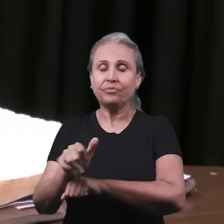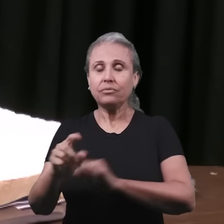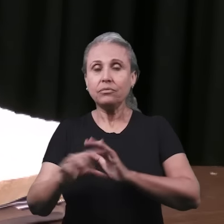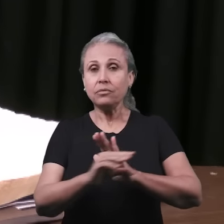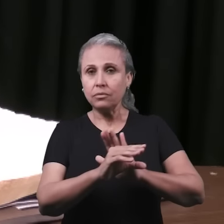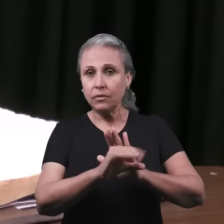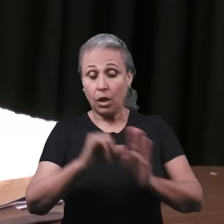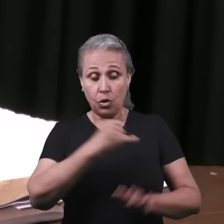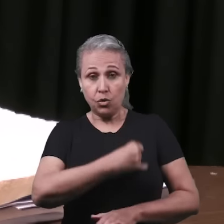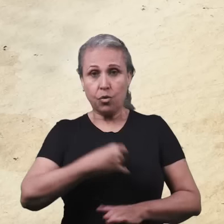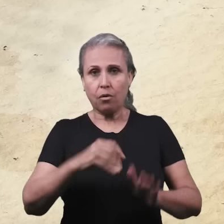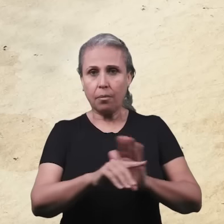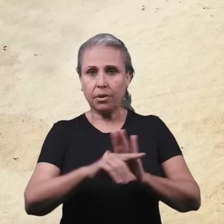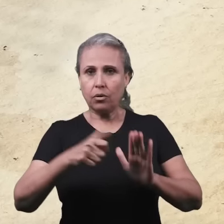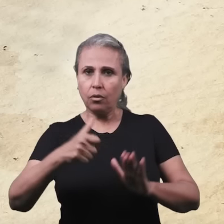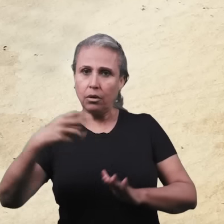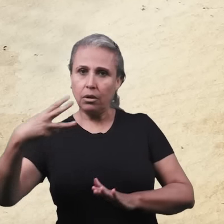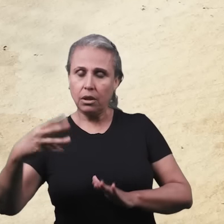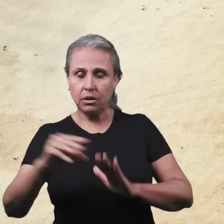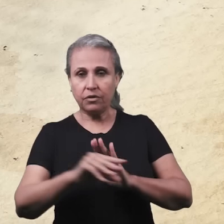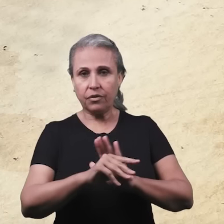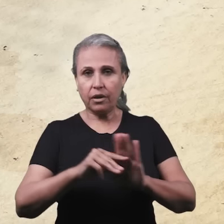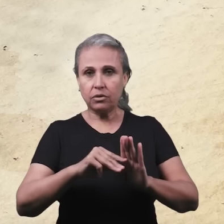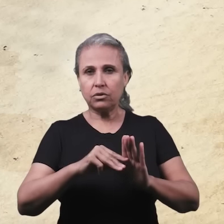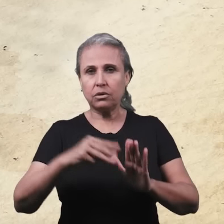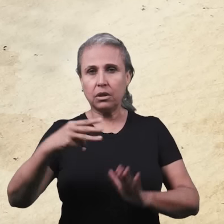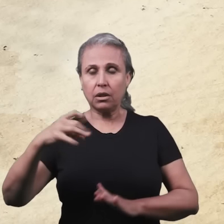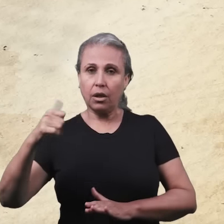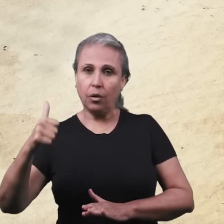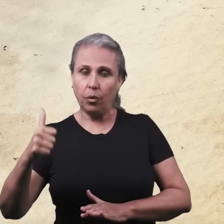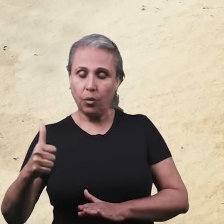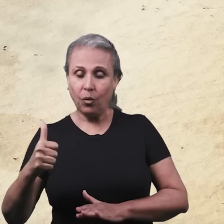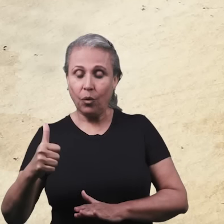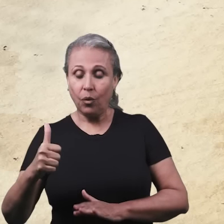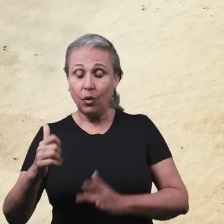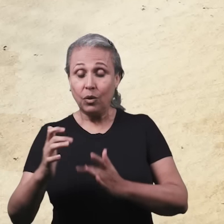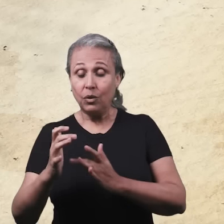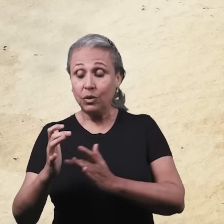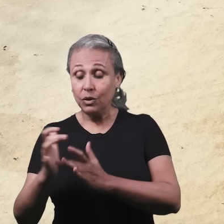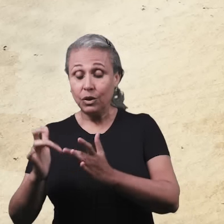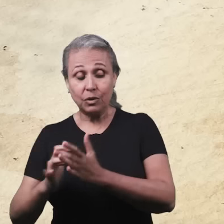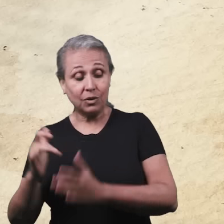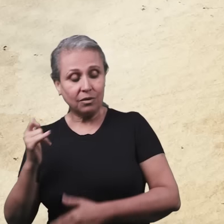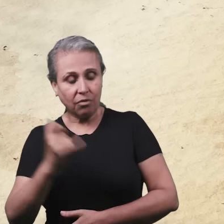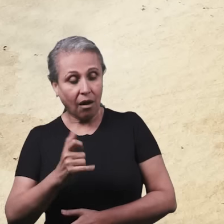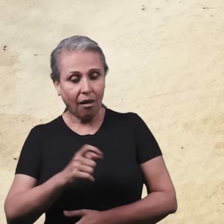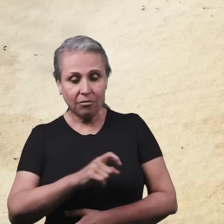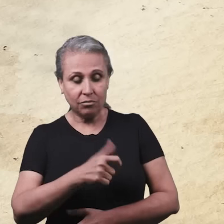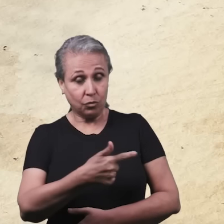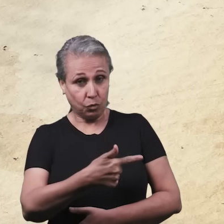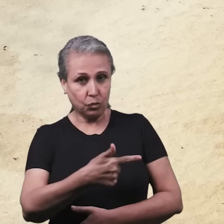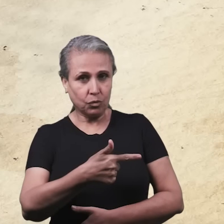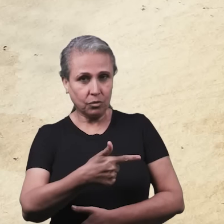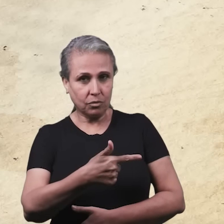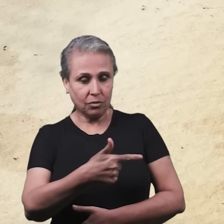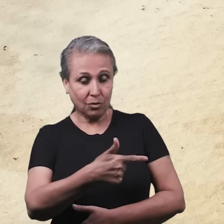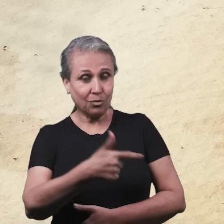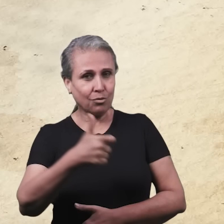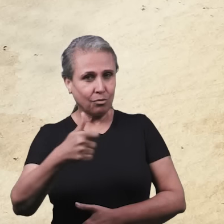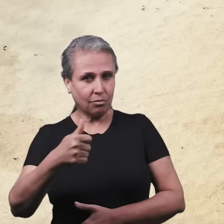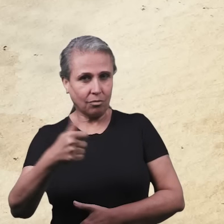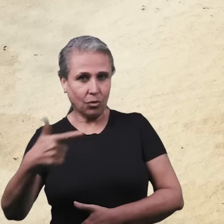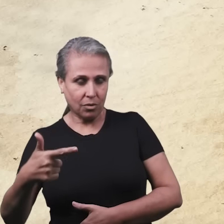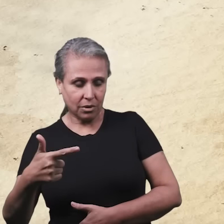21, Jesus disse, um de vós há de me trair, aquele a quem eu der o